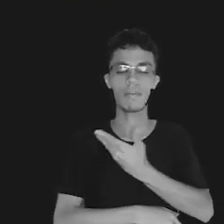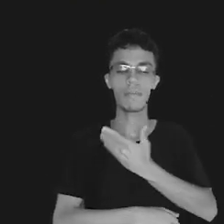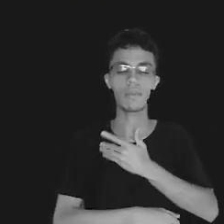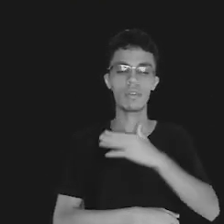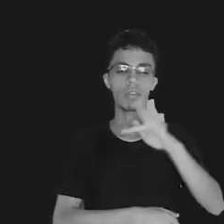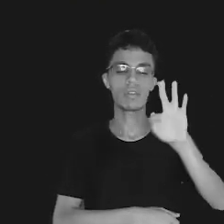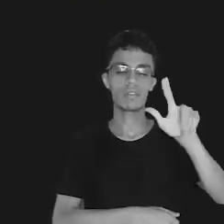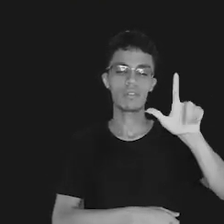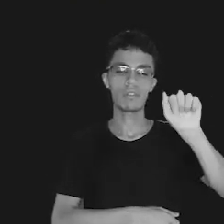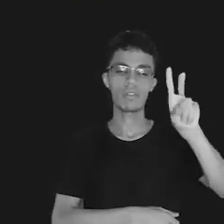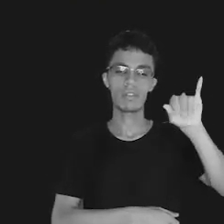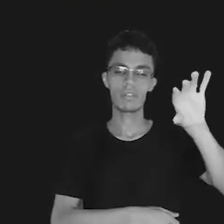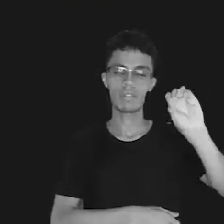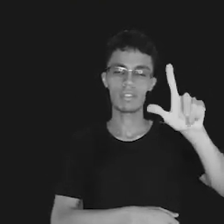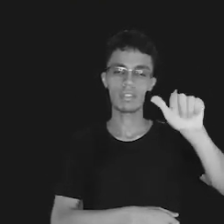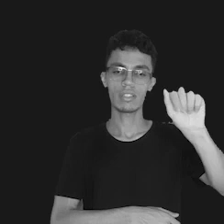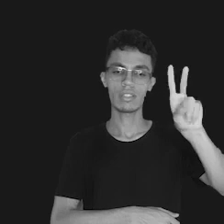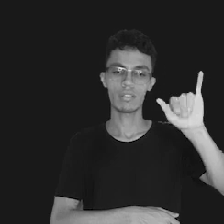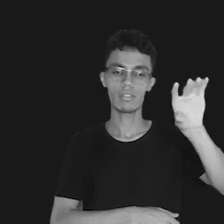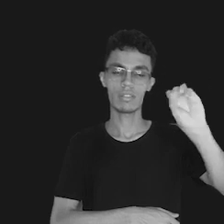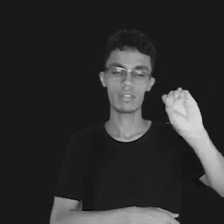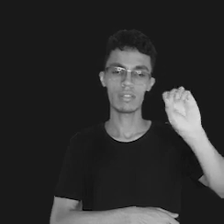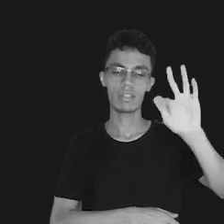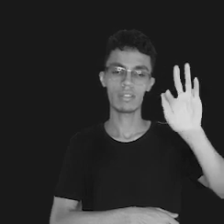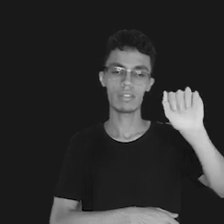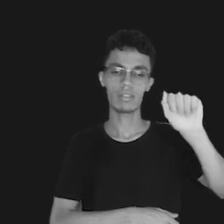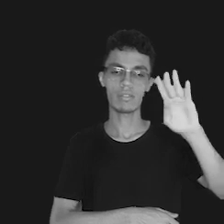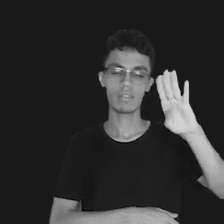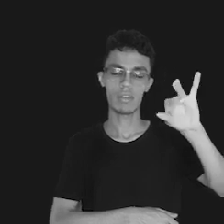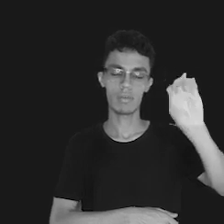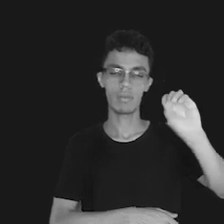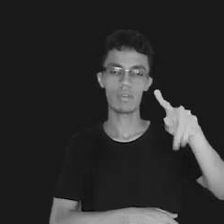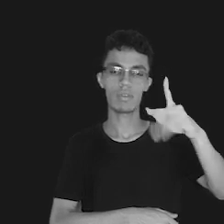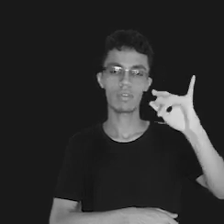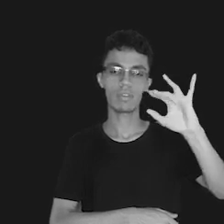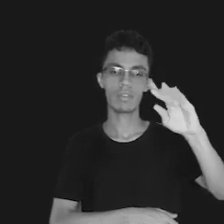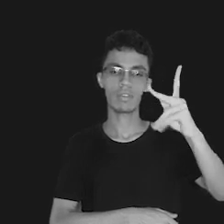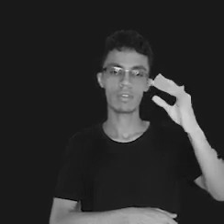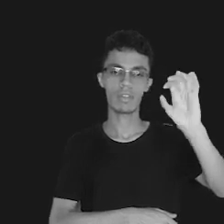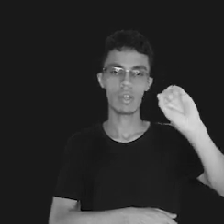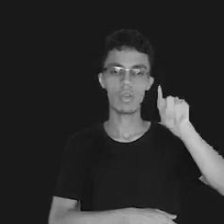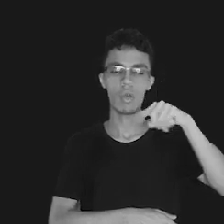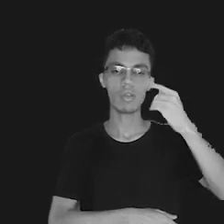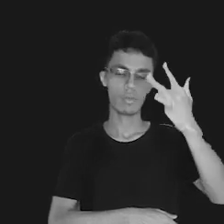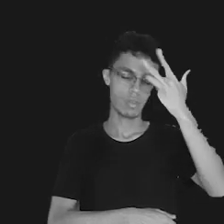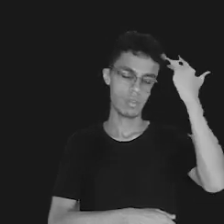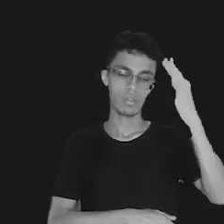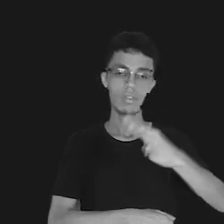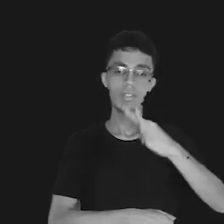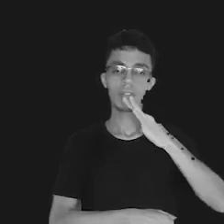a Lavínia, com o Kiko, com o Joca, com o Marcelo, com o Zezé, com os outros colegas que eu estou conhecendo.